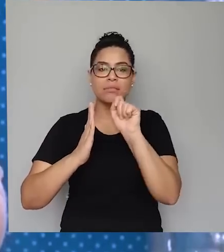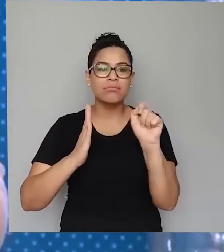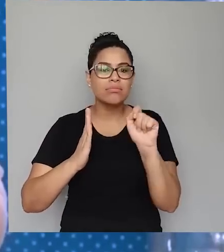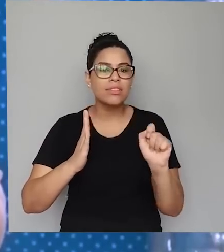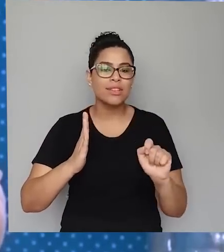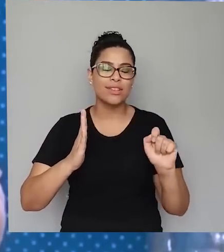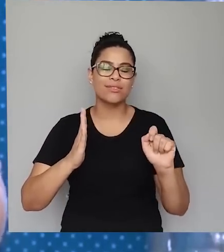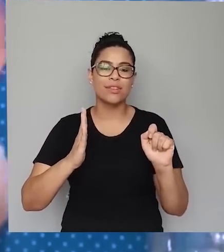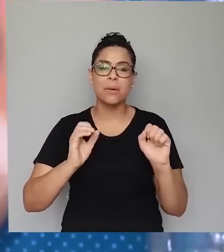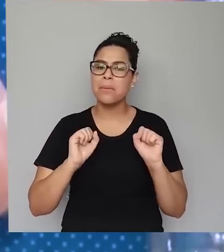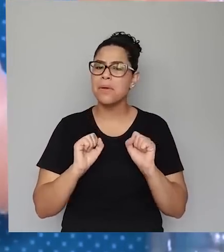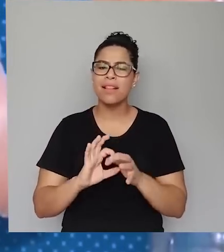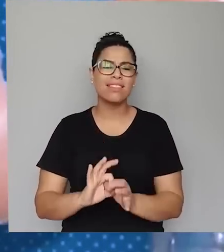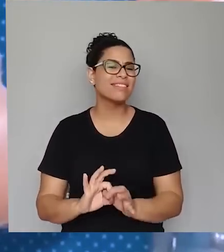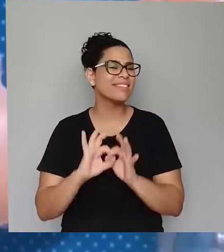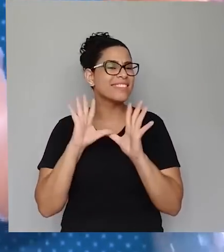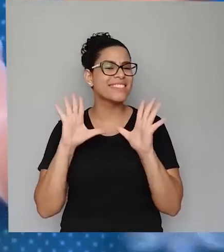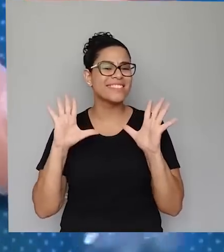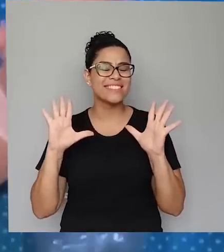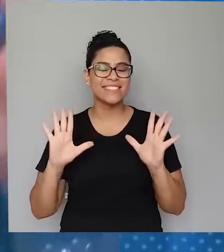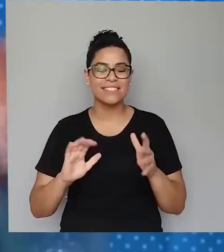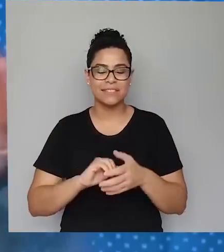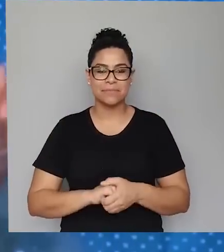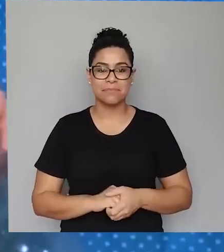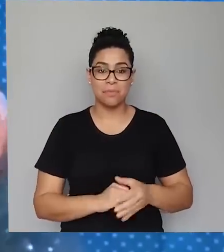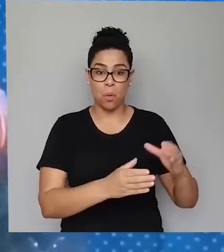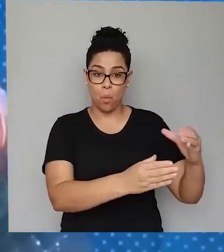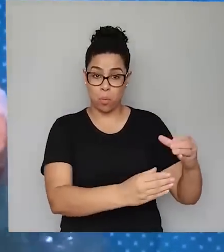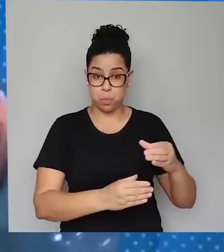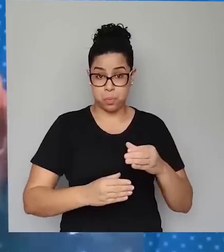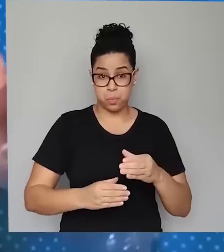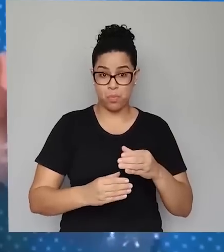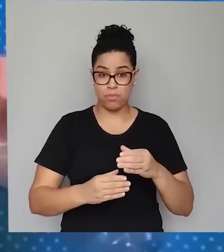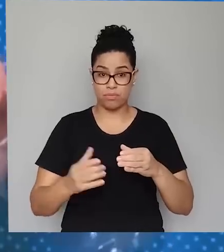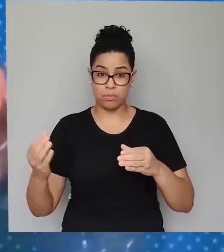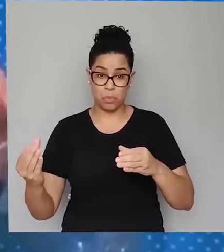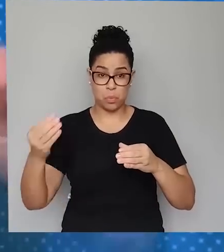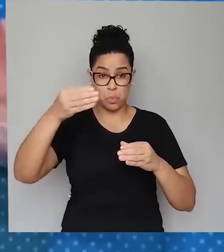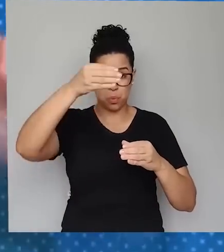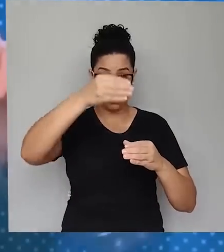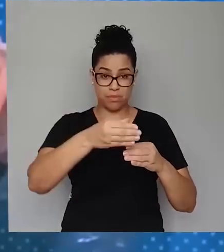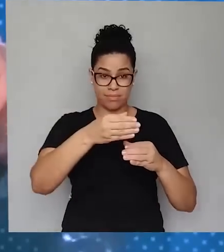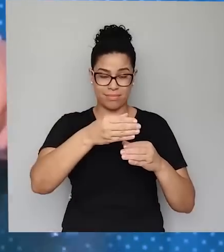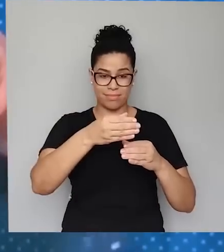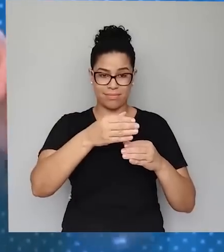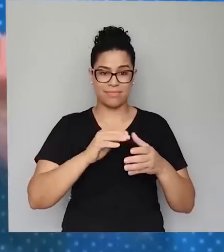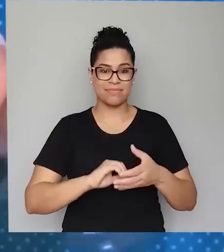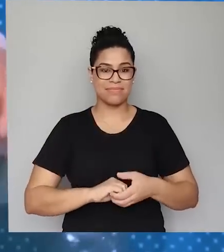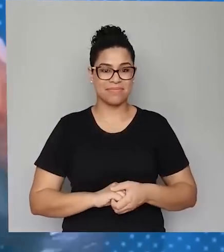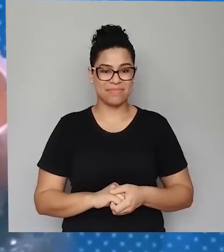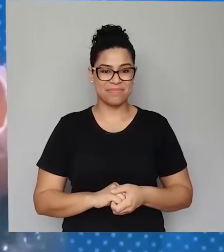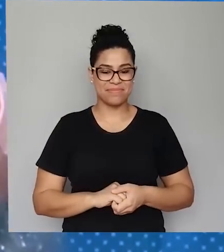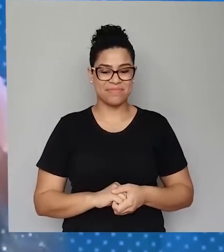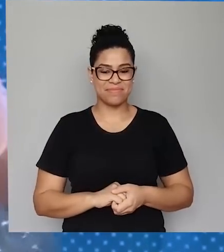coisas nele. Pegue o lançador, coloque o foguete